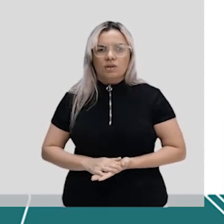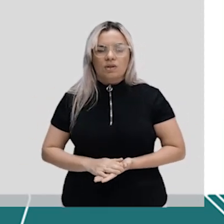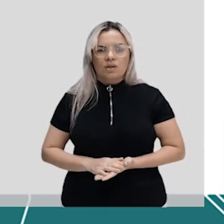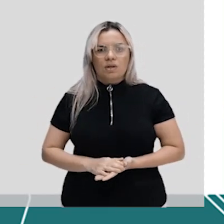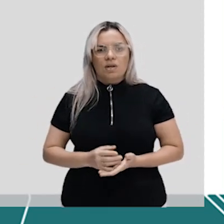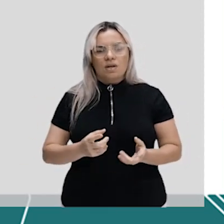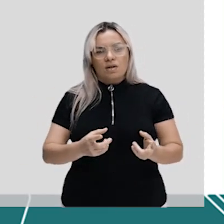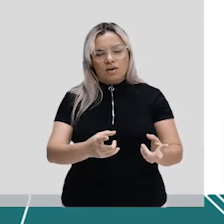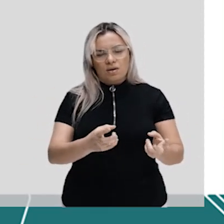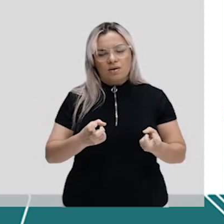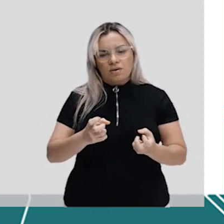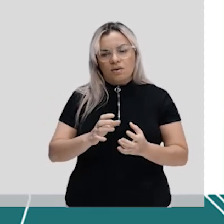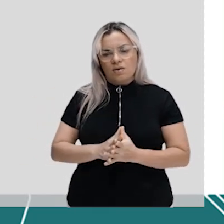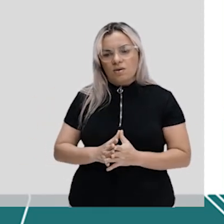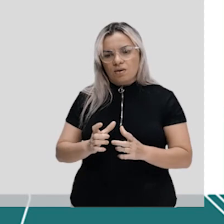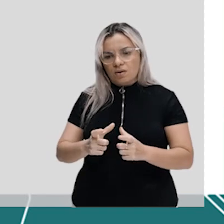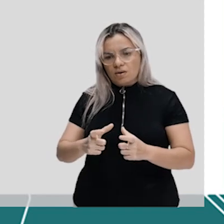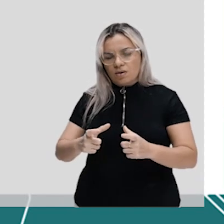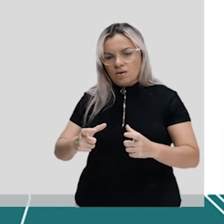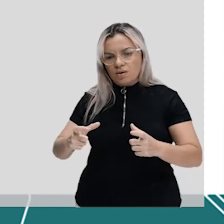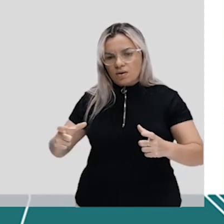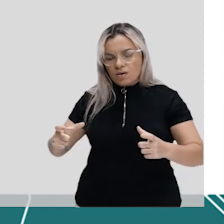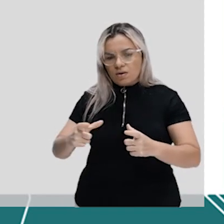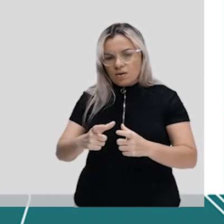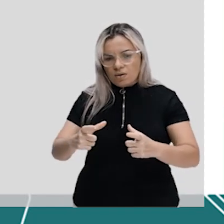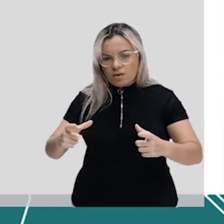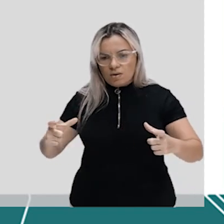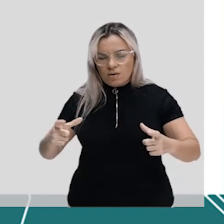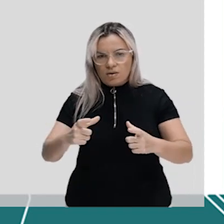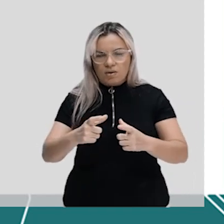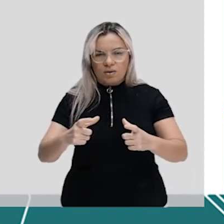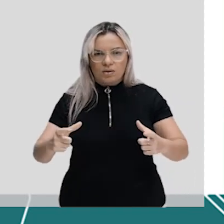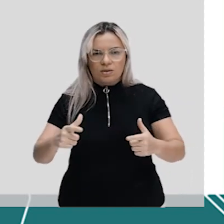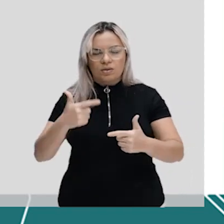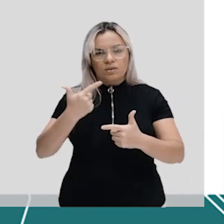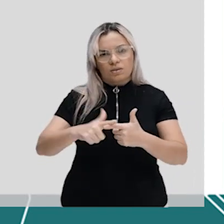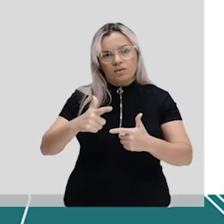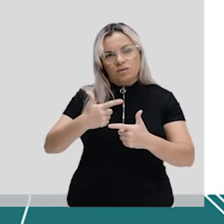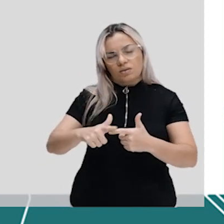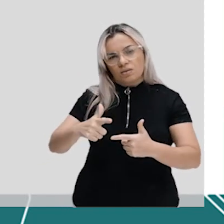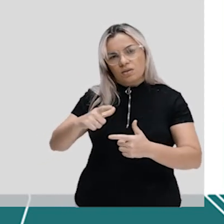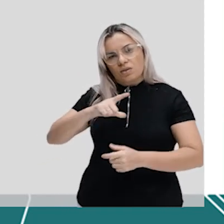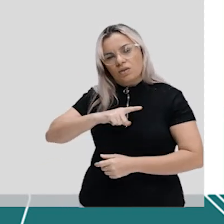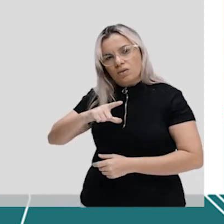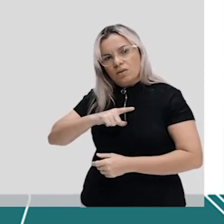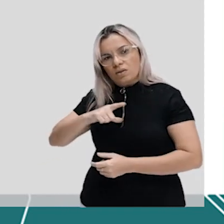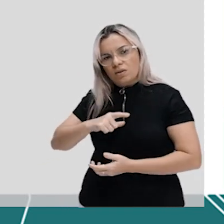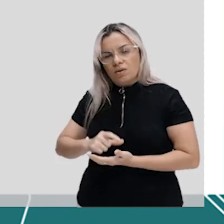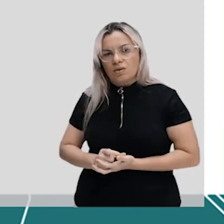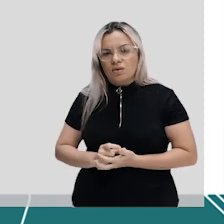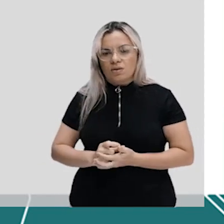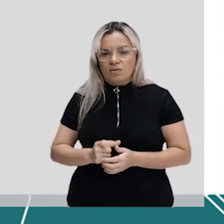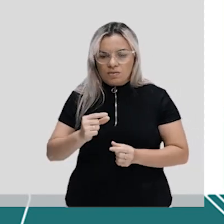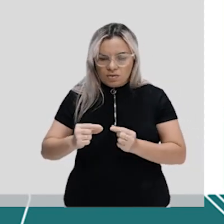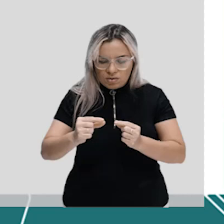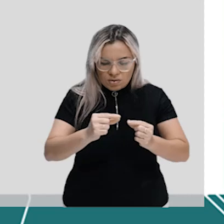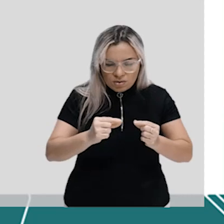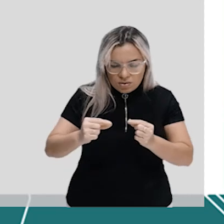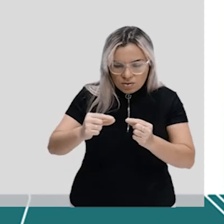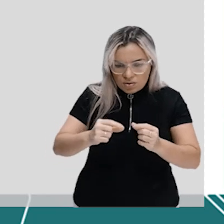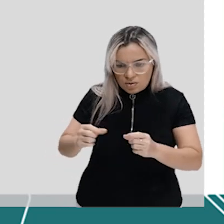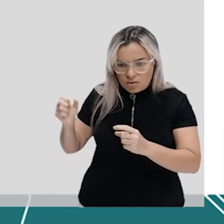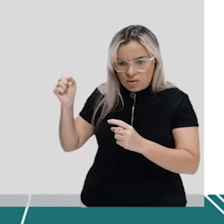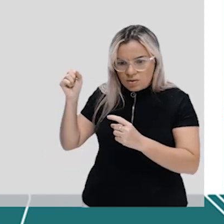que boa parte da produção estava sendo estragada por ação de micro-organismos. E agora ele tenta descobrir uma